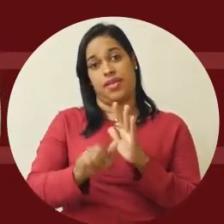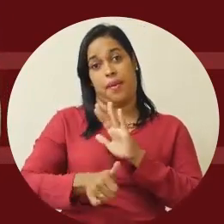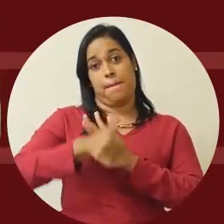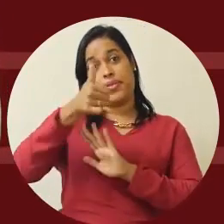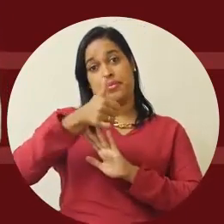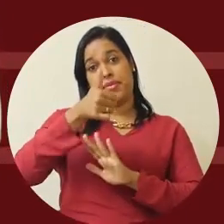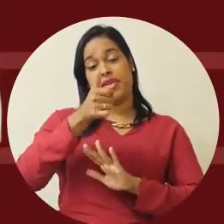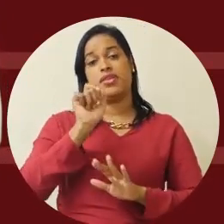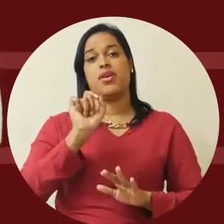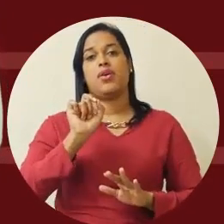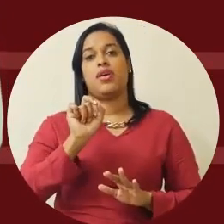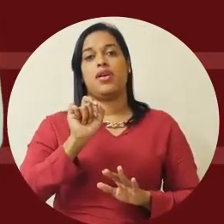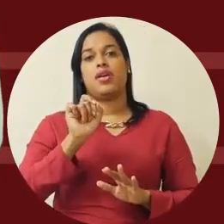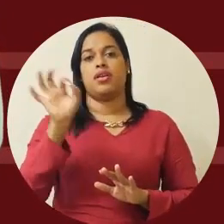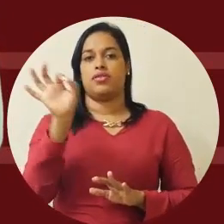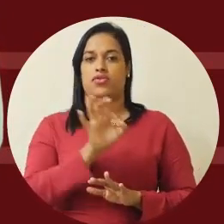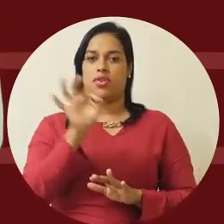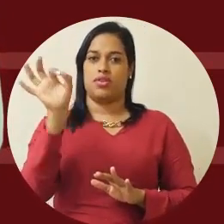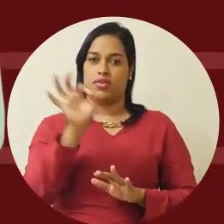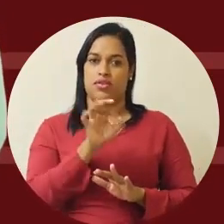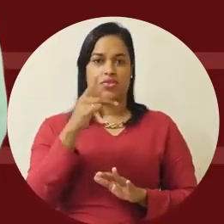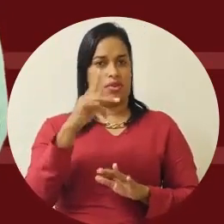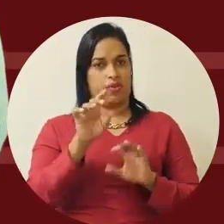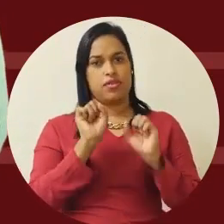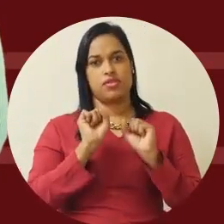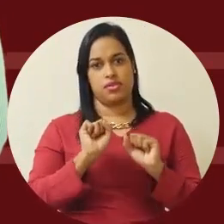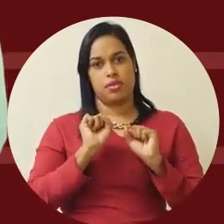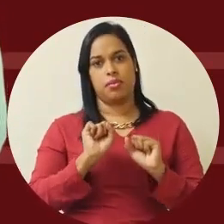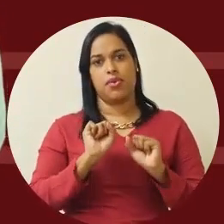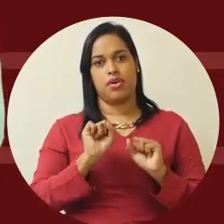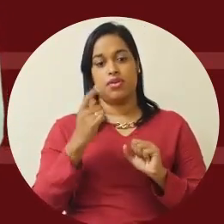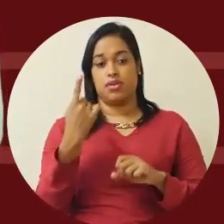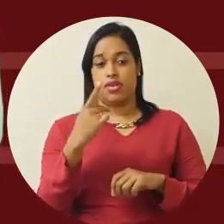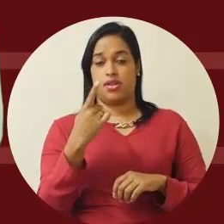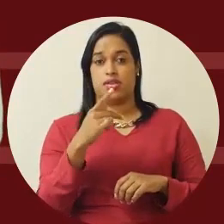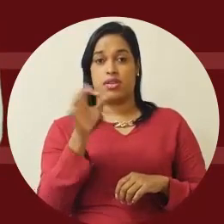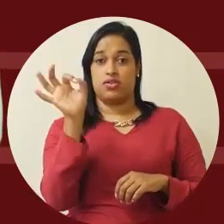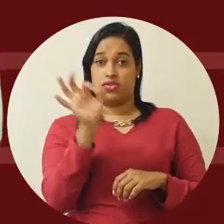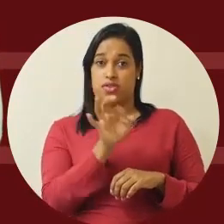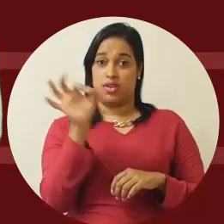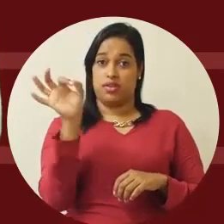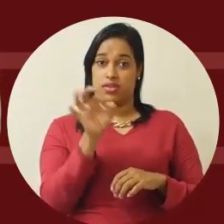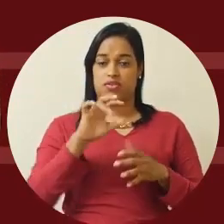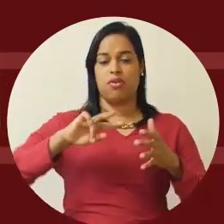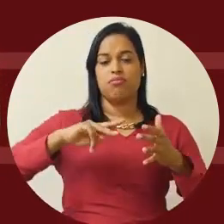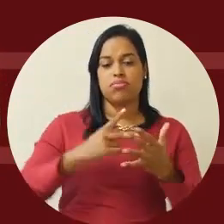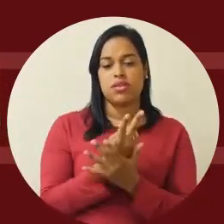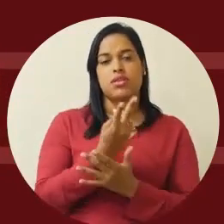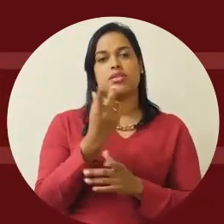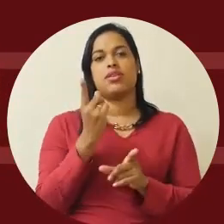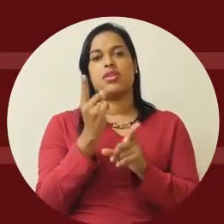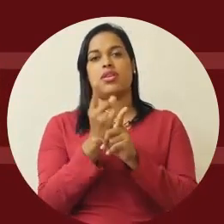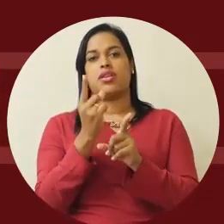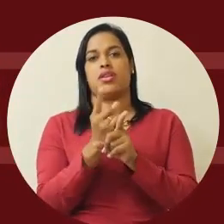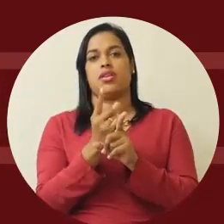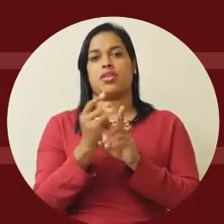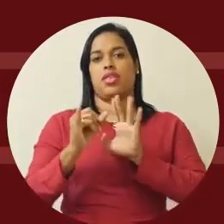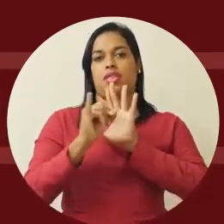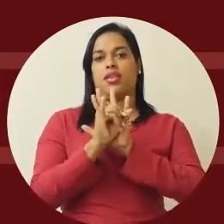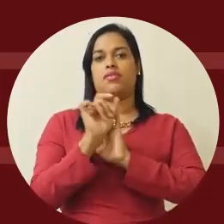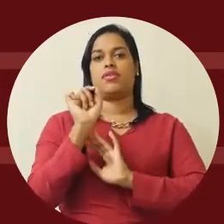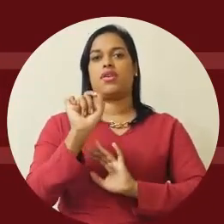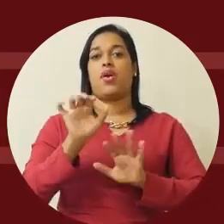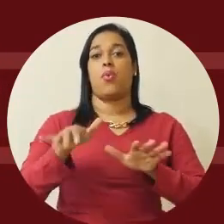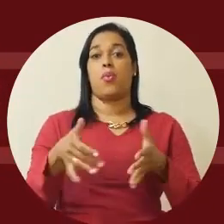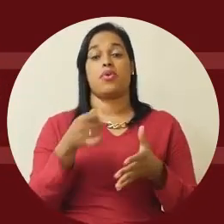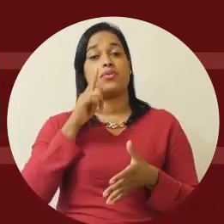primeira delas a estatística você pode através das estatísticas de acidentes identificar quais